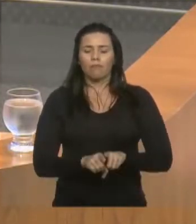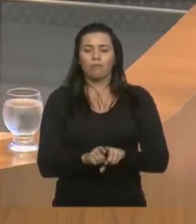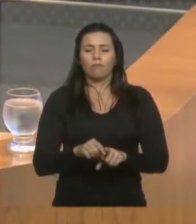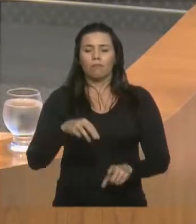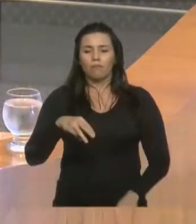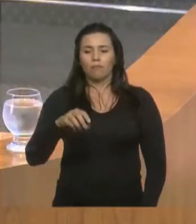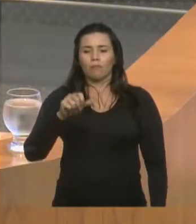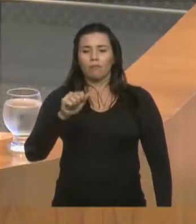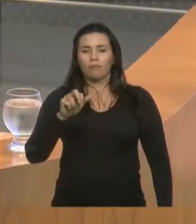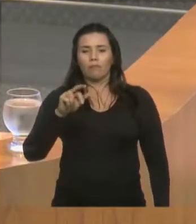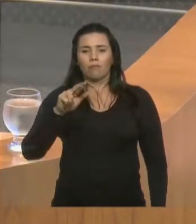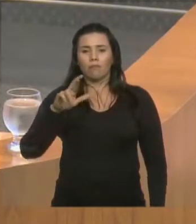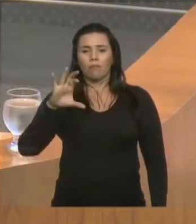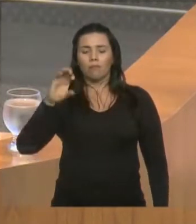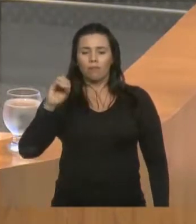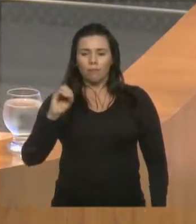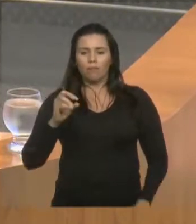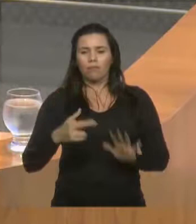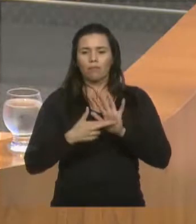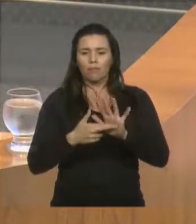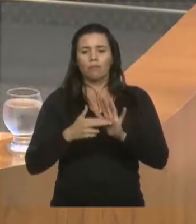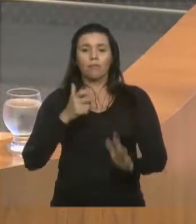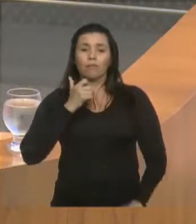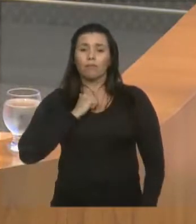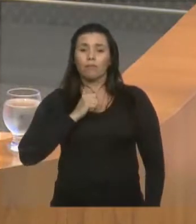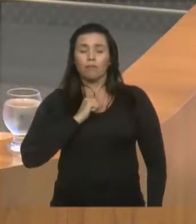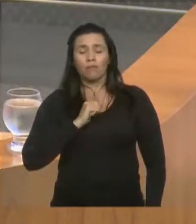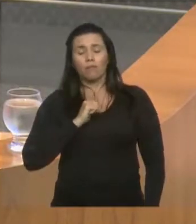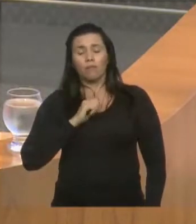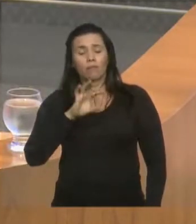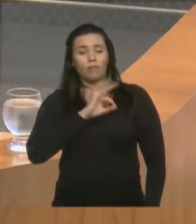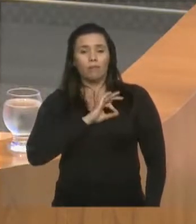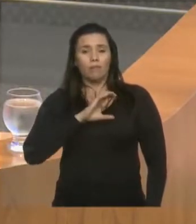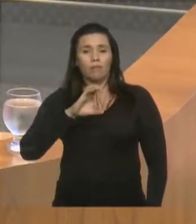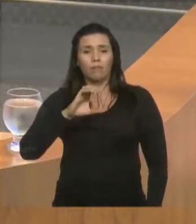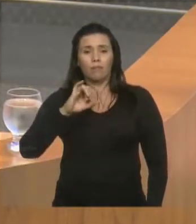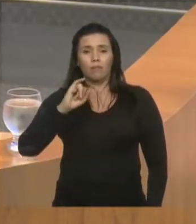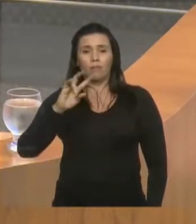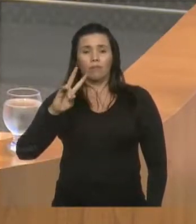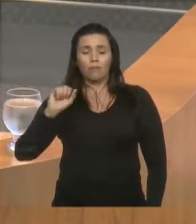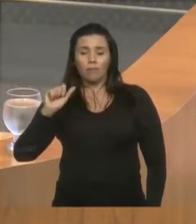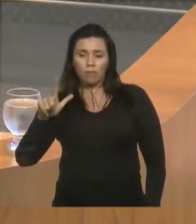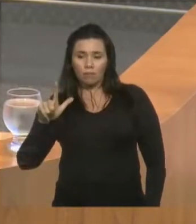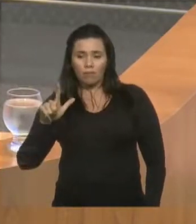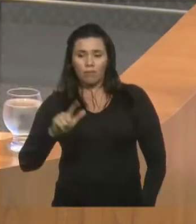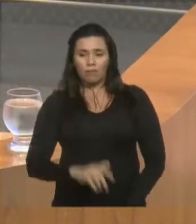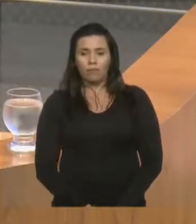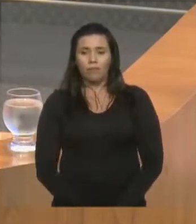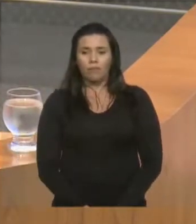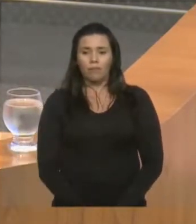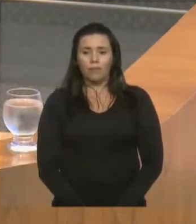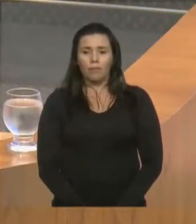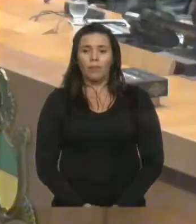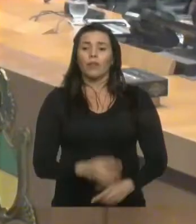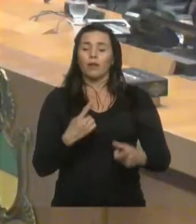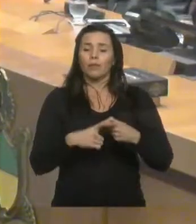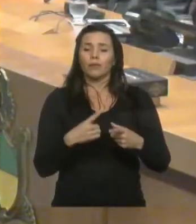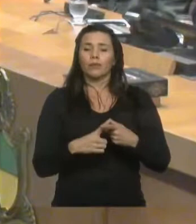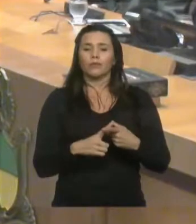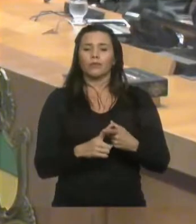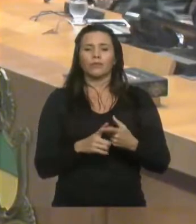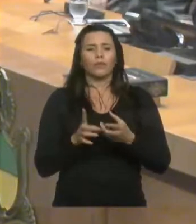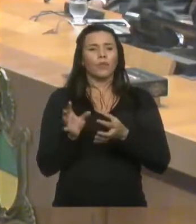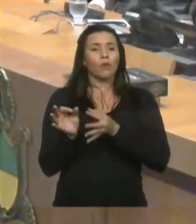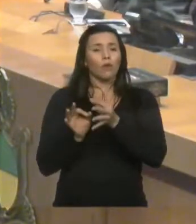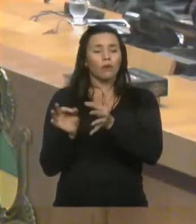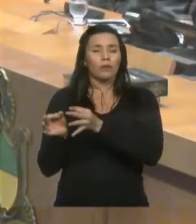na mesa representando o senhor delegado-geral de Polícia Civil, que estava ausente comigo do evento, porque estávamos gerenciando 4 crises